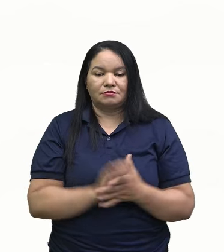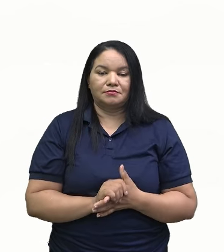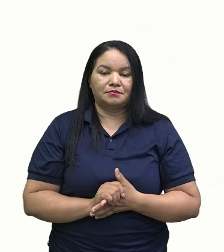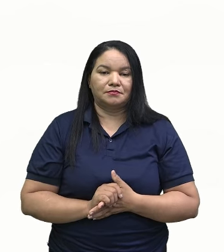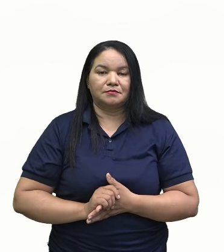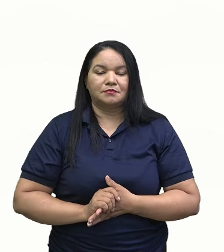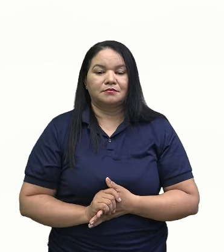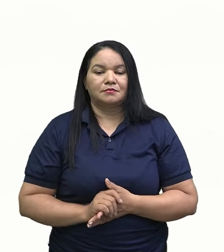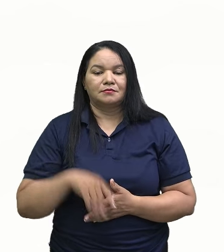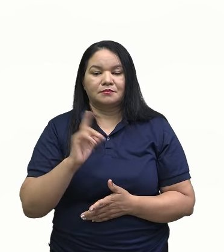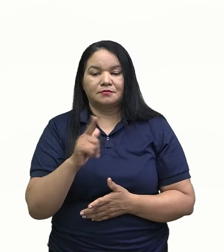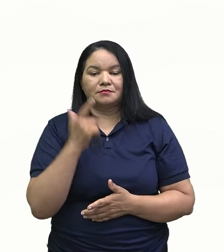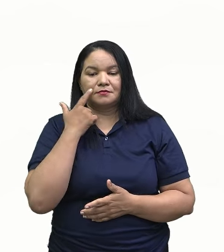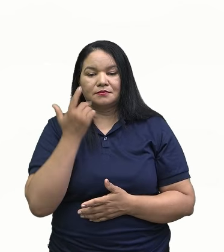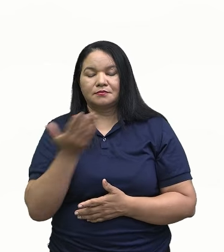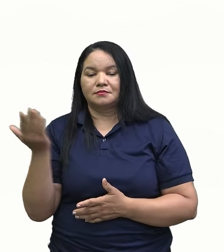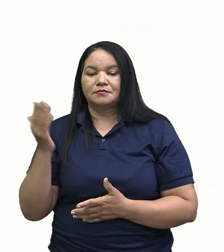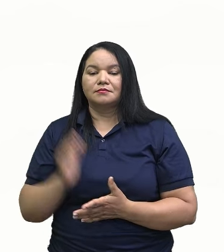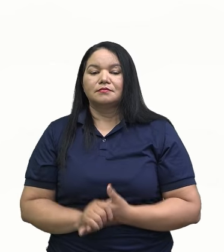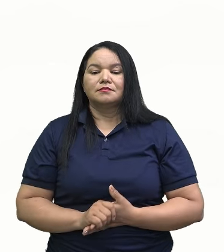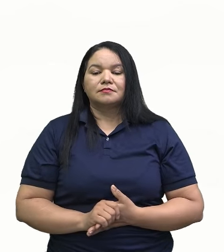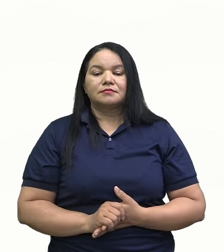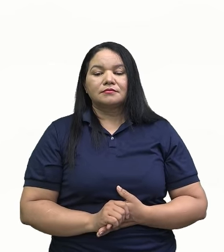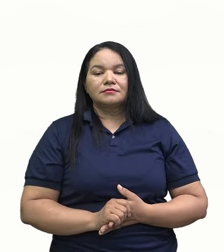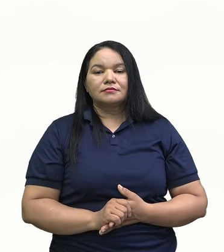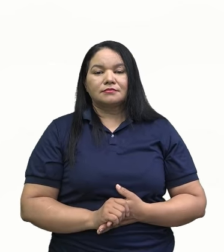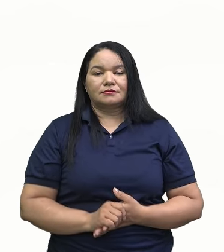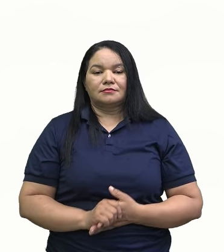gráfico. Vamos continuar.